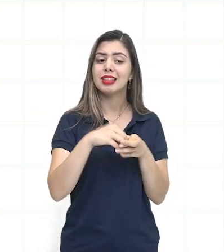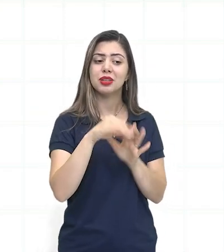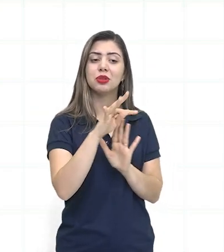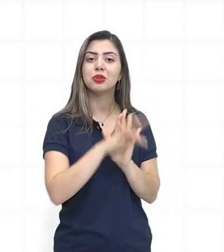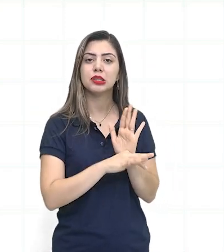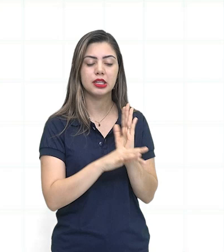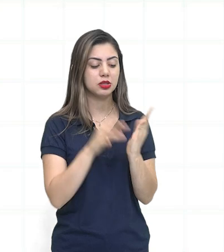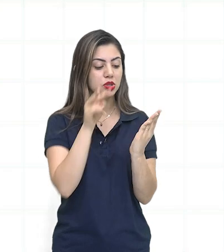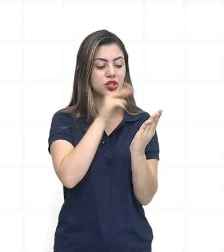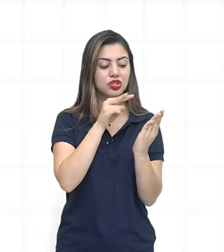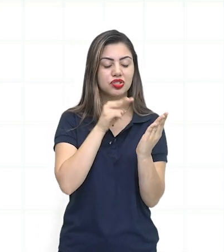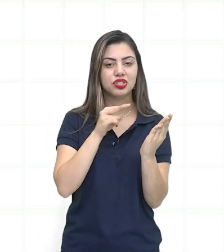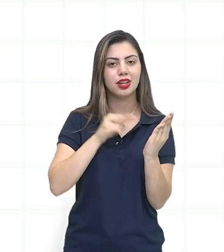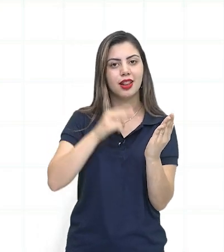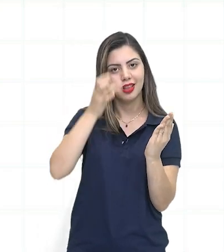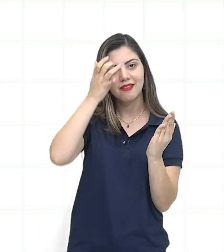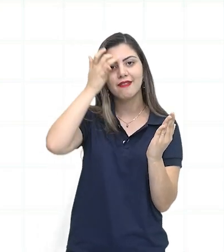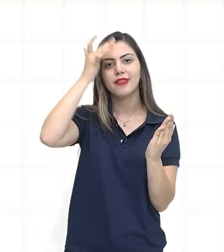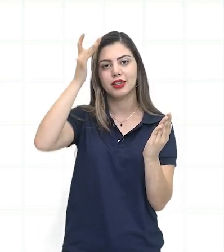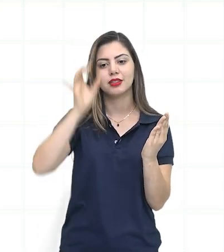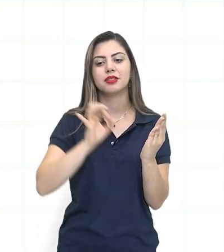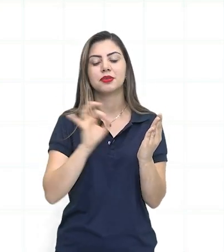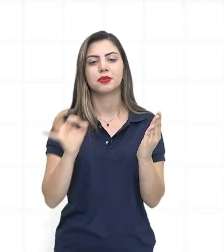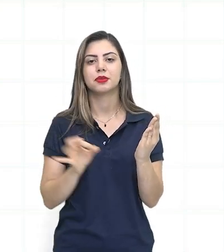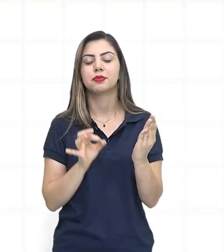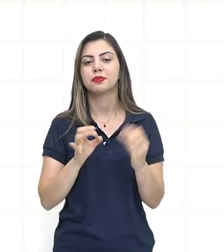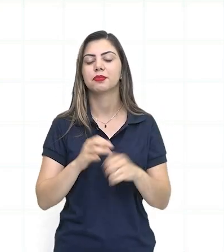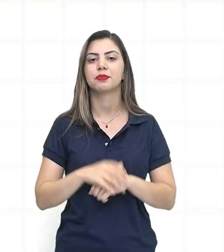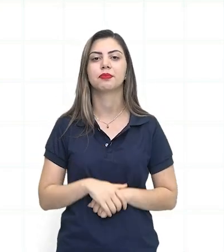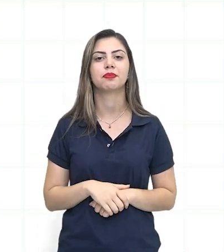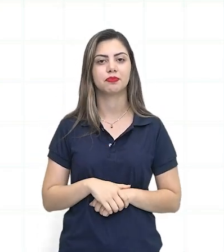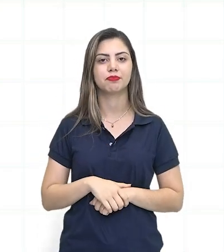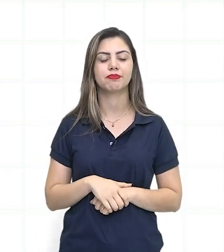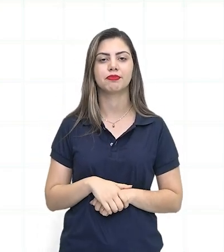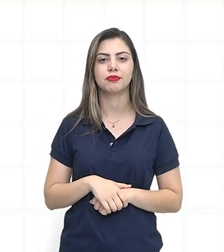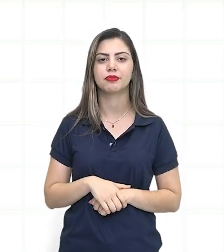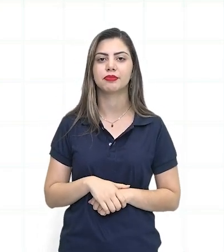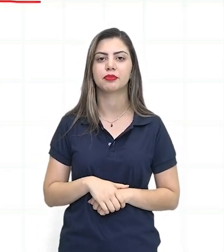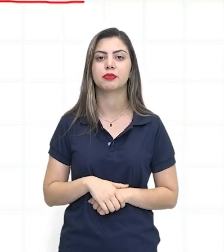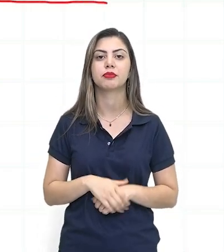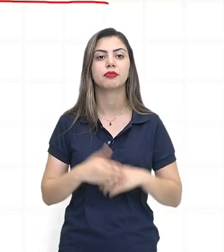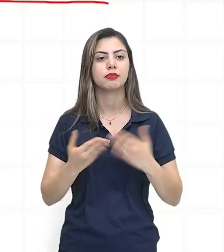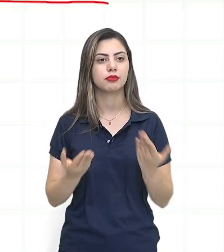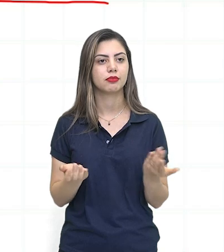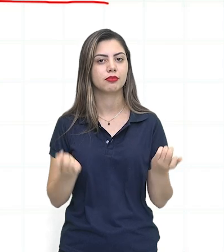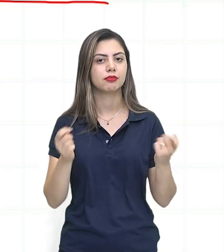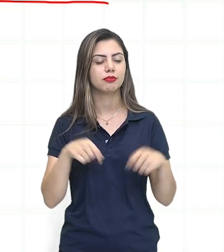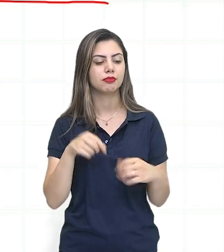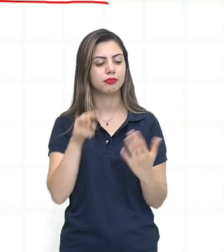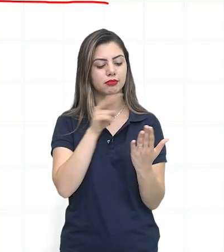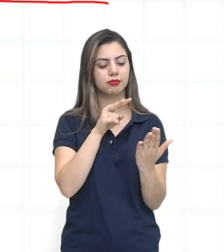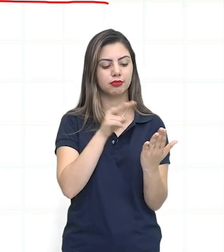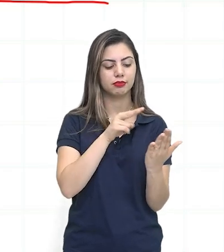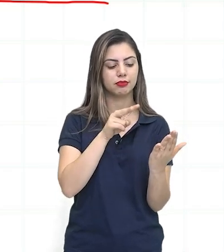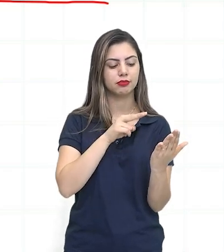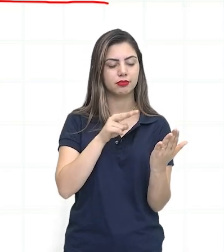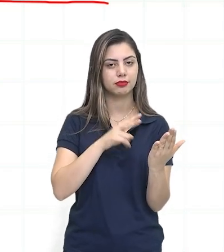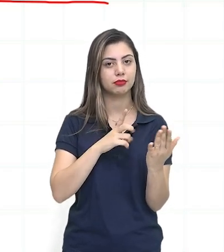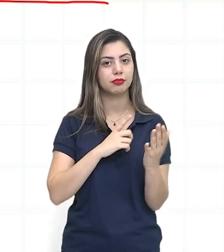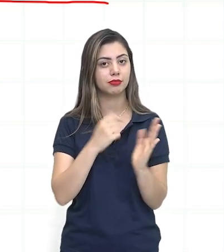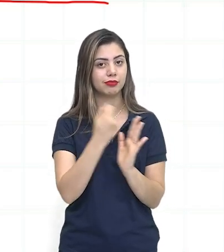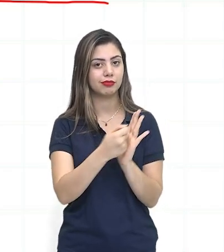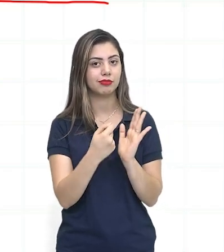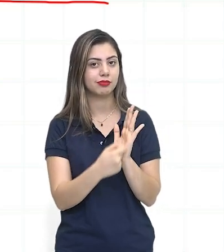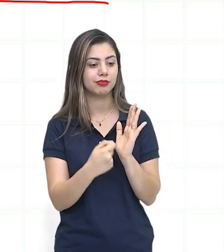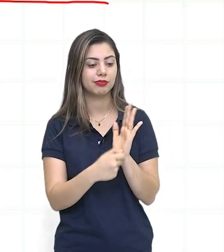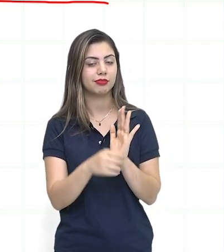descritas, certo? Reveladas no texto. Elas estão evidentes, elas estão escritas no texto